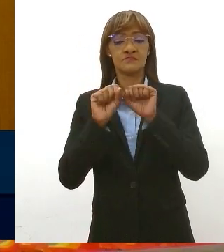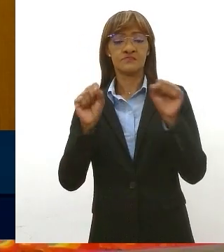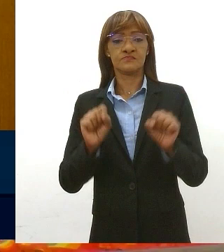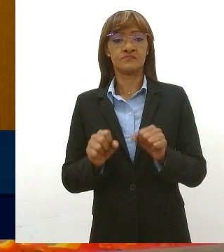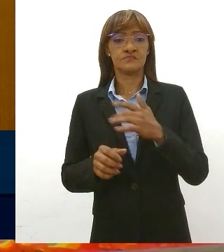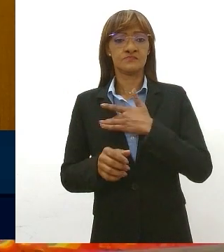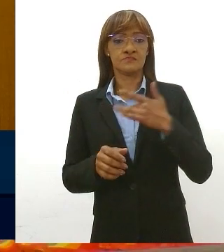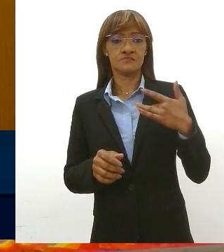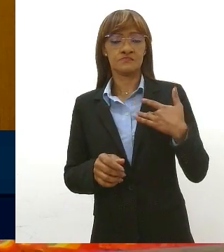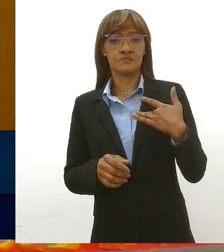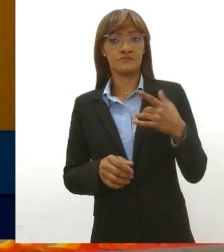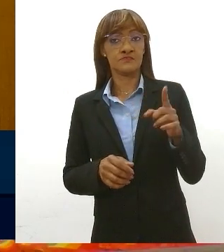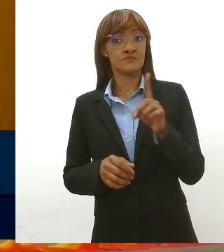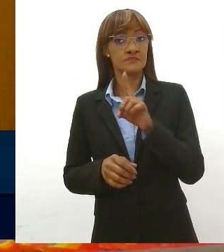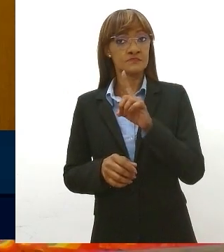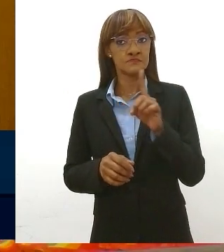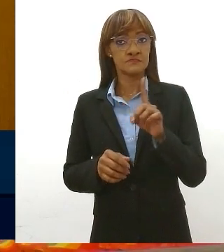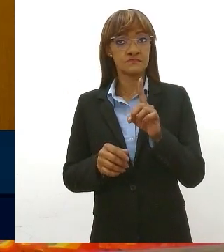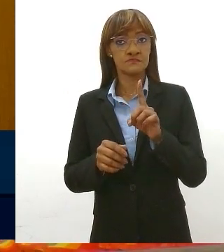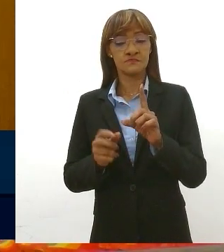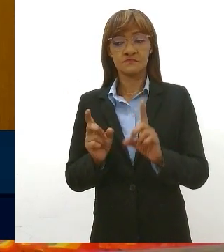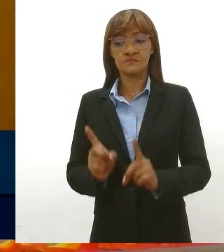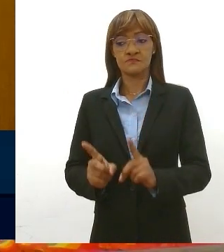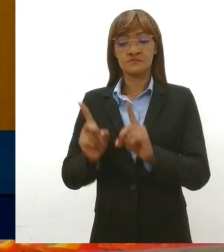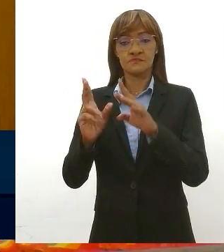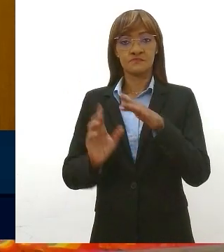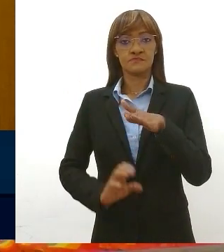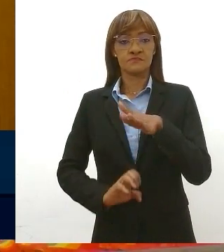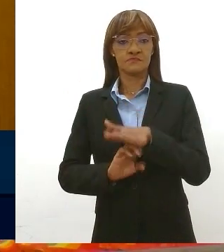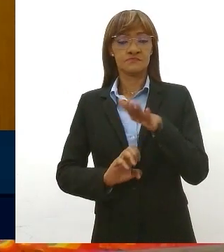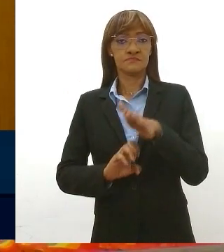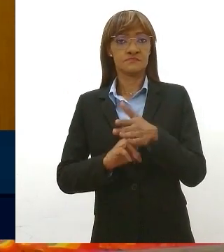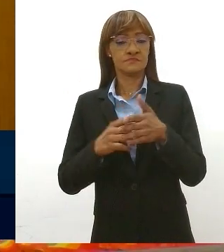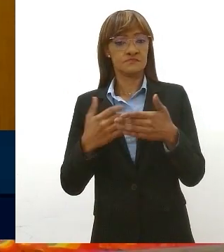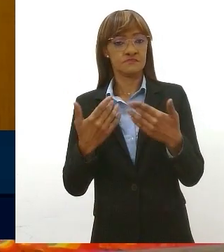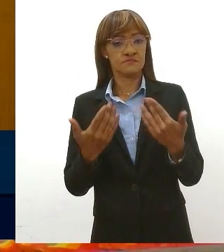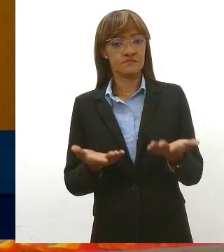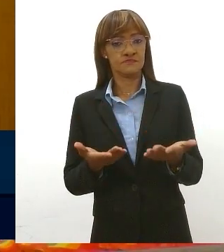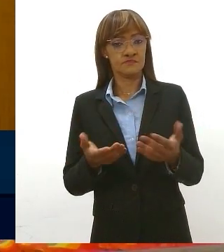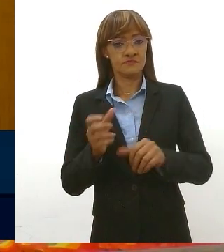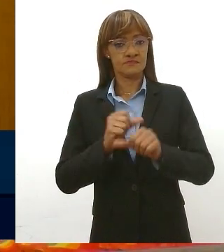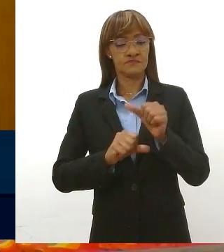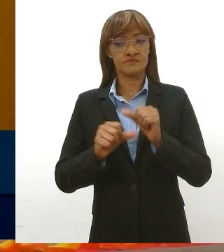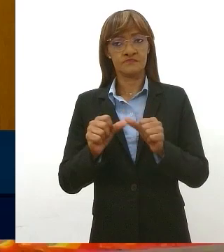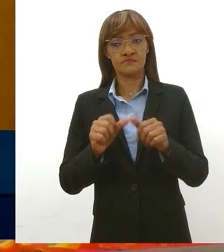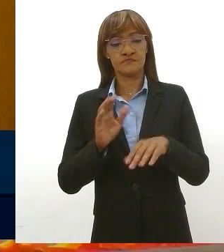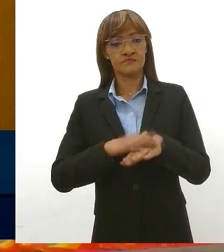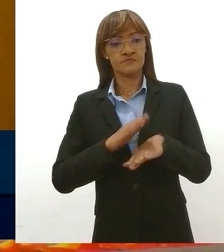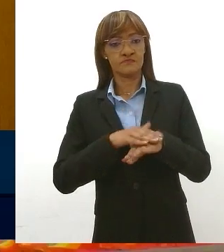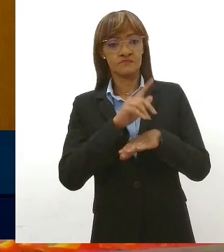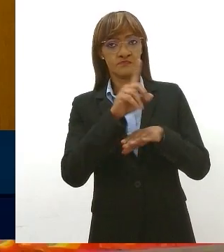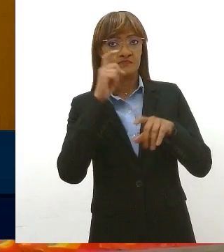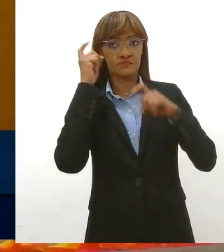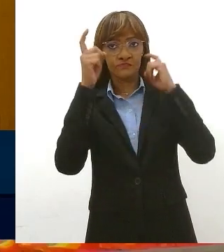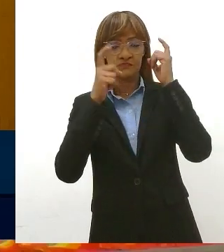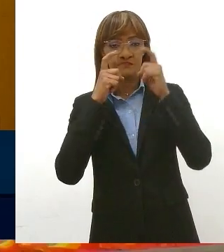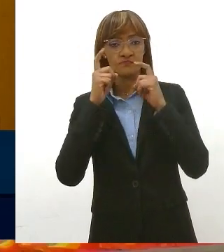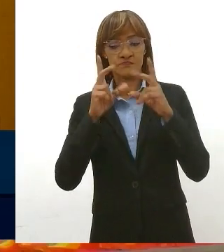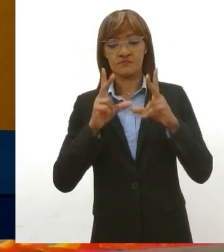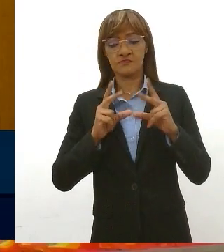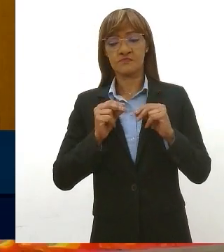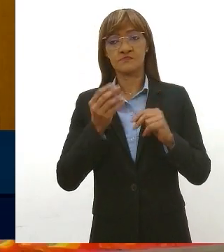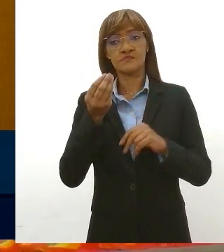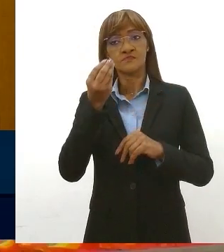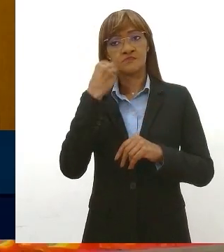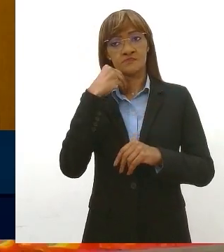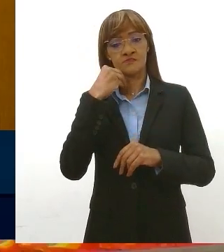ao empresariado que está mais preocupado com o lucro, né? Então, esse debate,